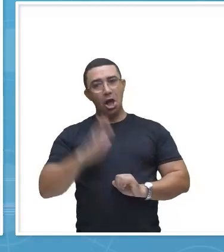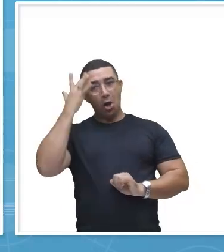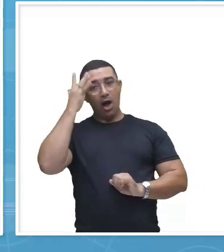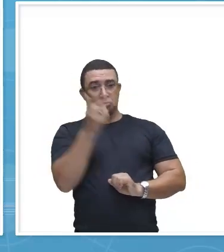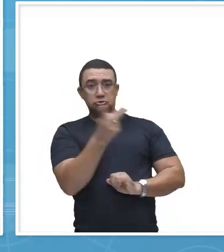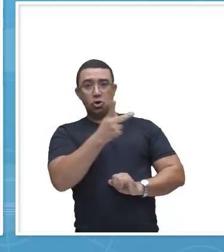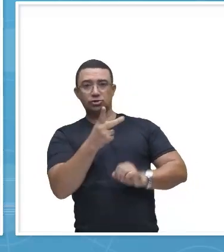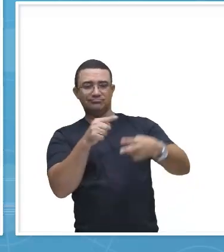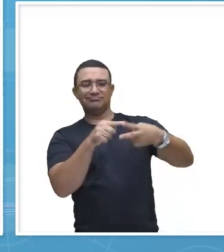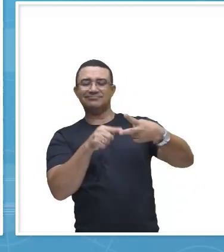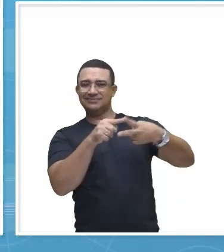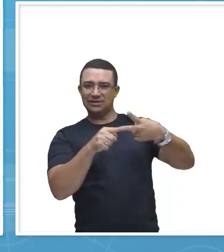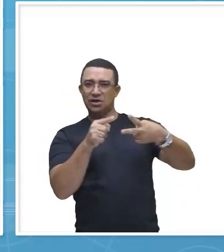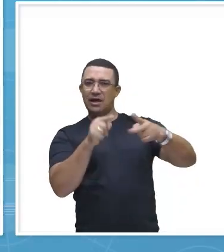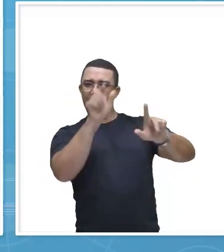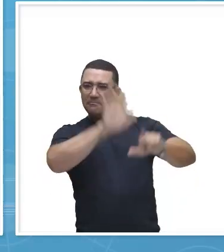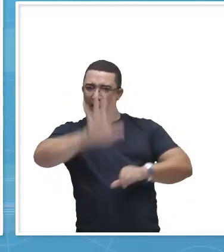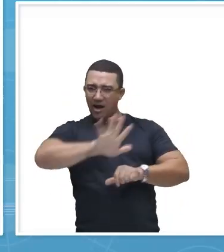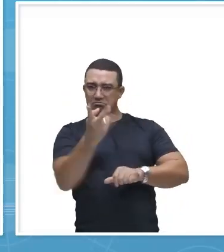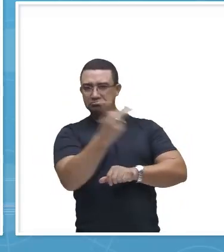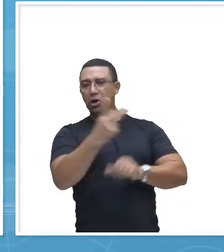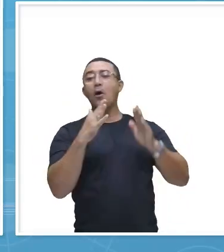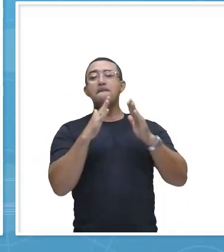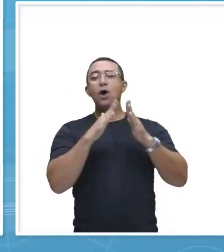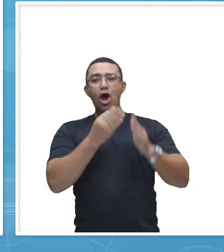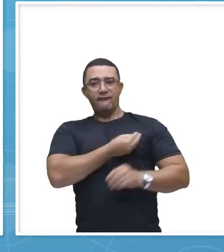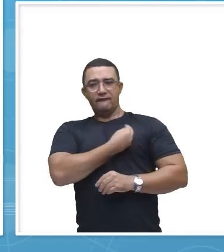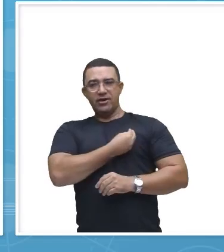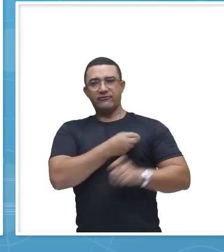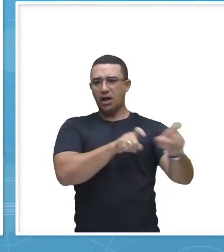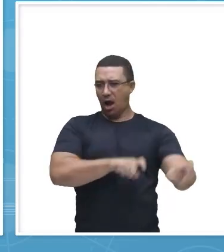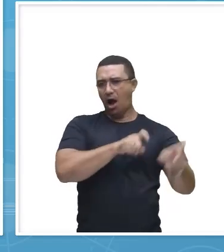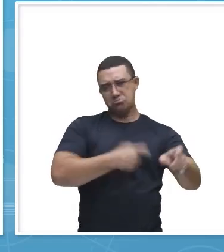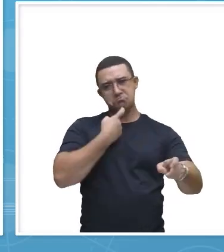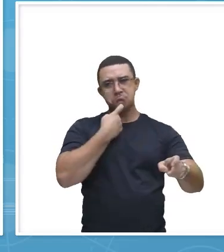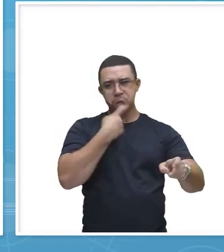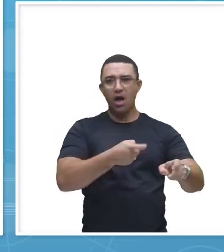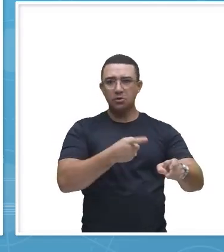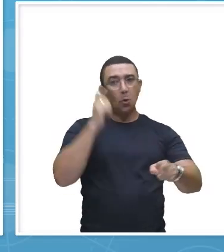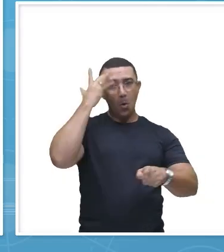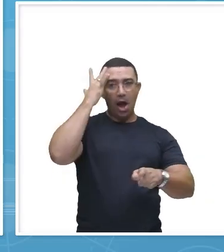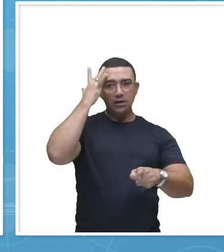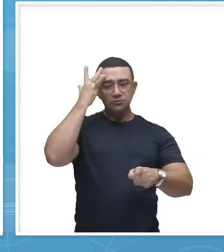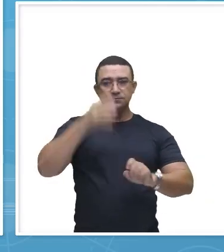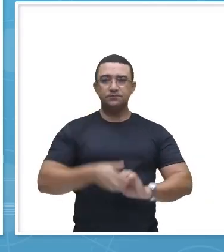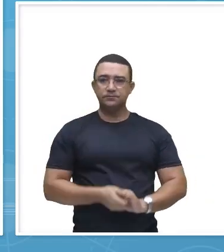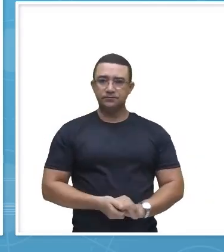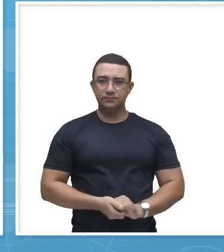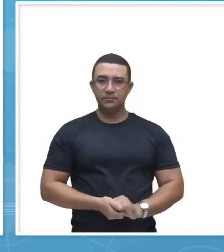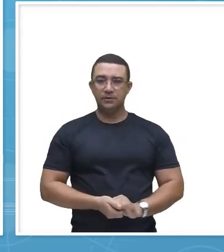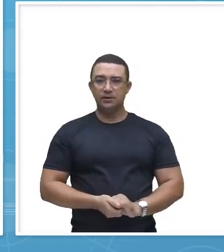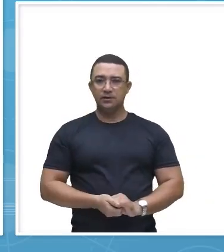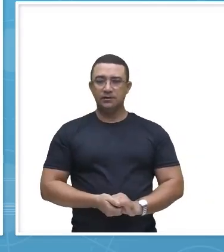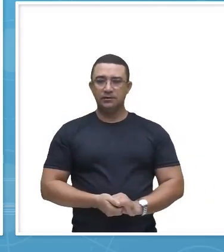região. Né? Aquela primeira imagem que eu mostrei para vocês, né? Lá do campo, das plantações. E temos